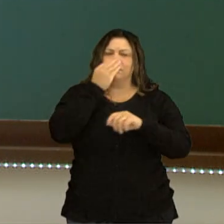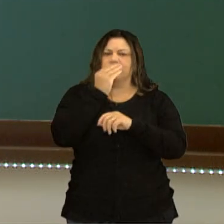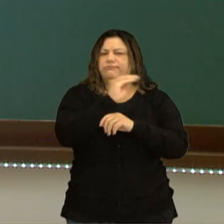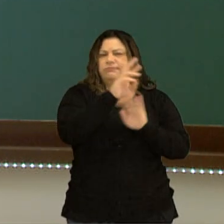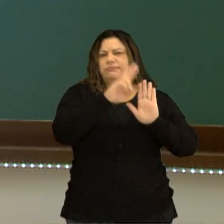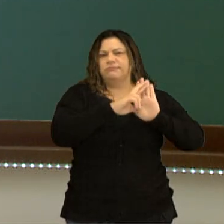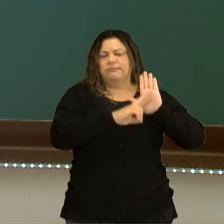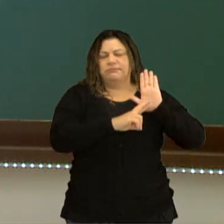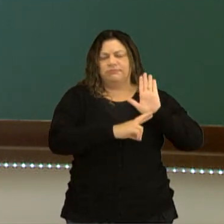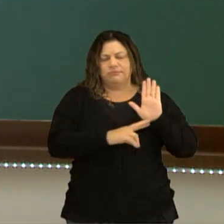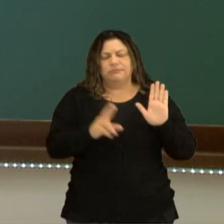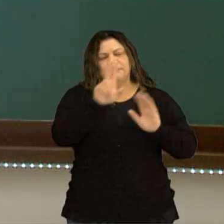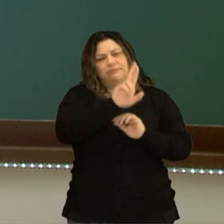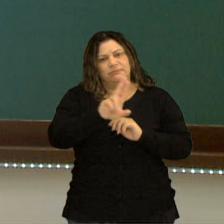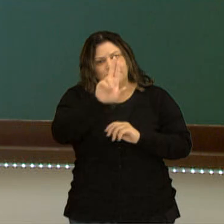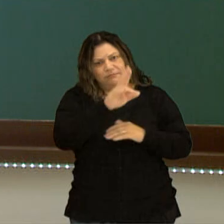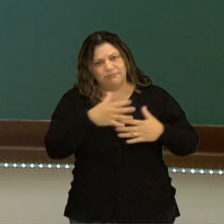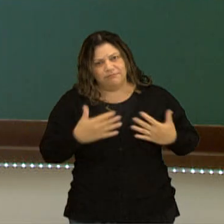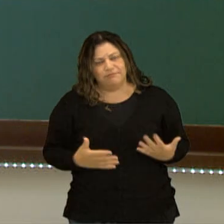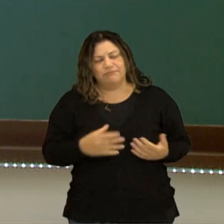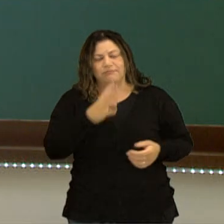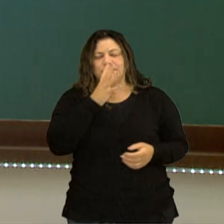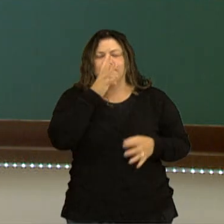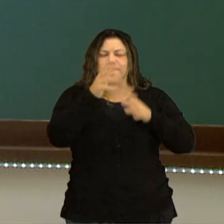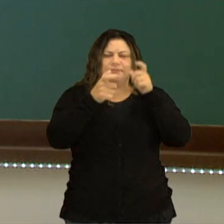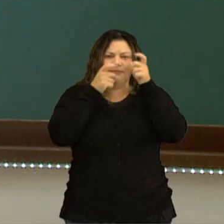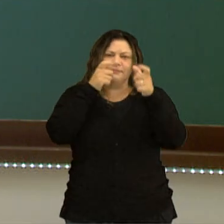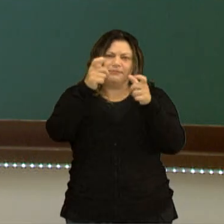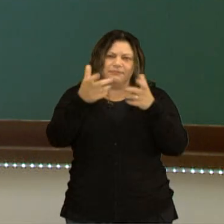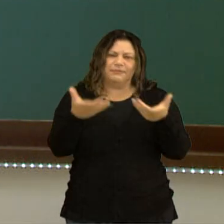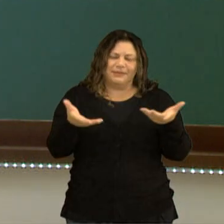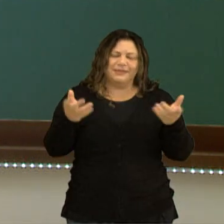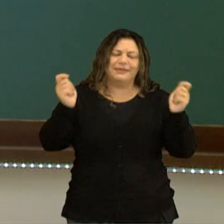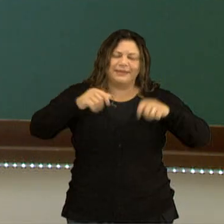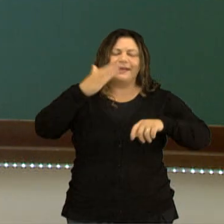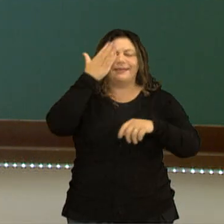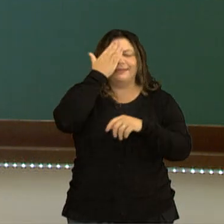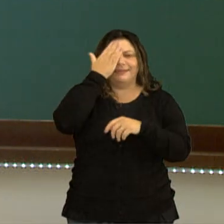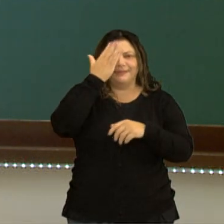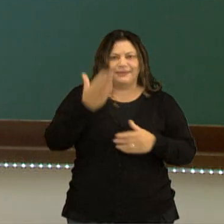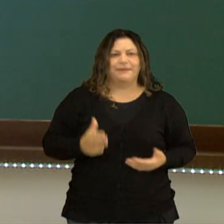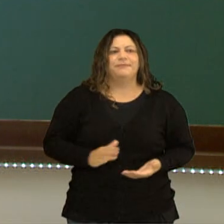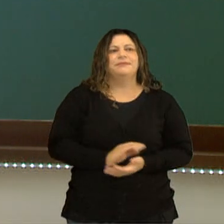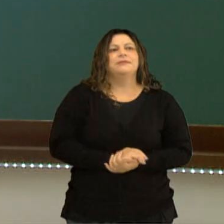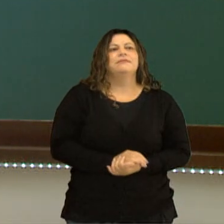poeta utiliza de uma forma intencional. Ele sabe muito bem o que está fazendo.